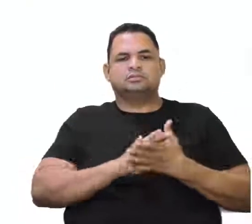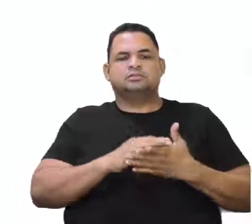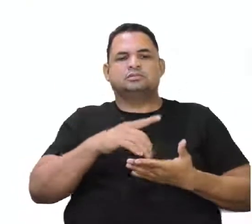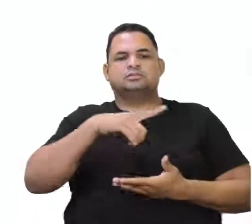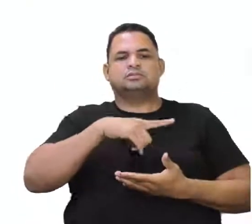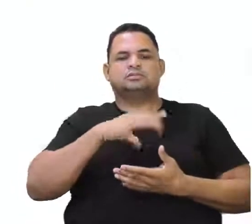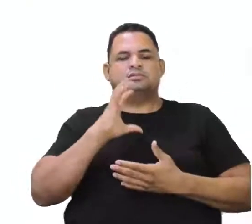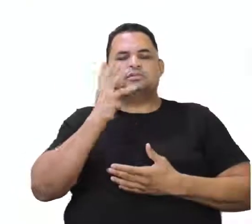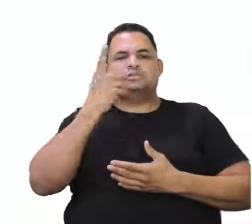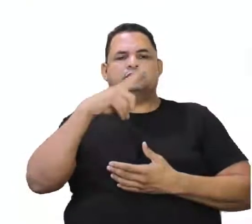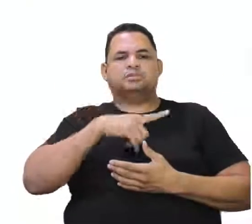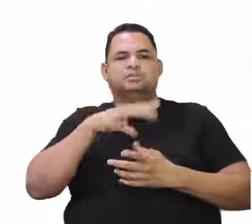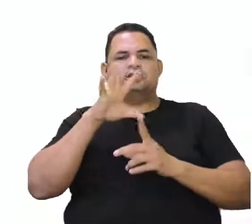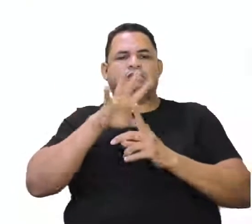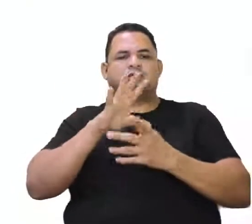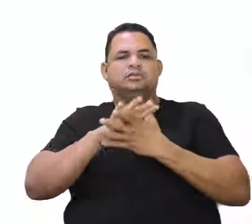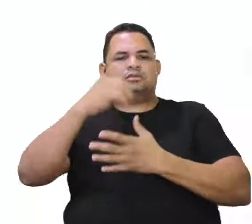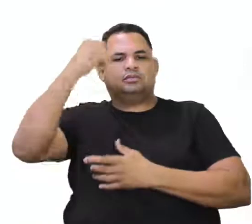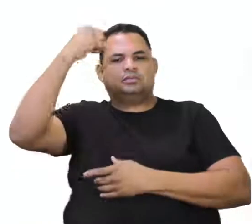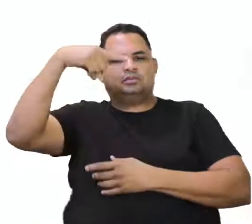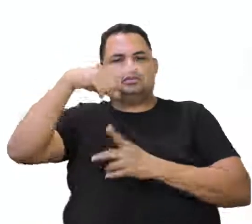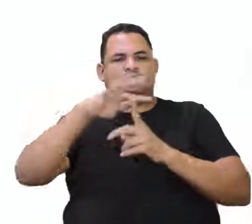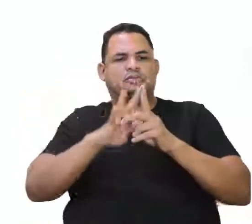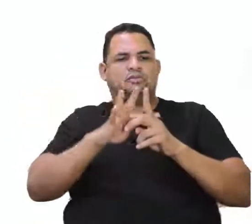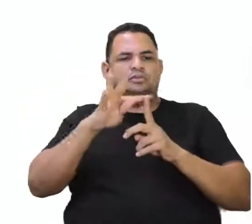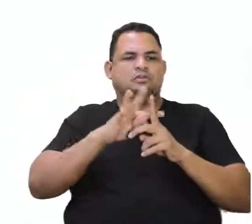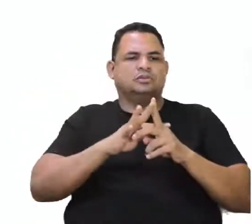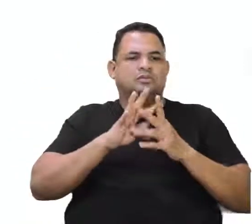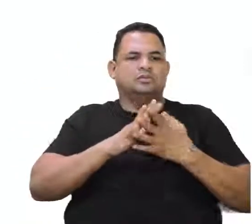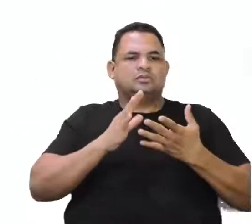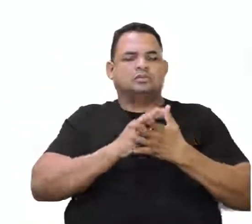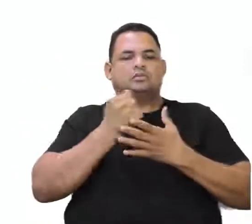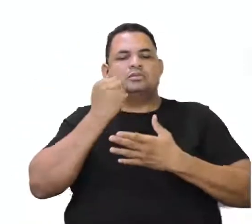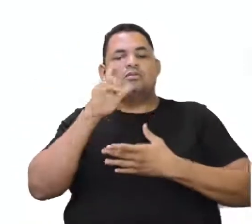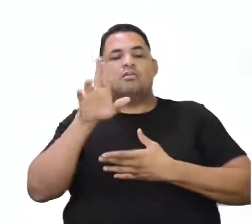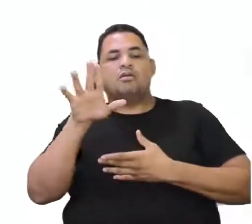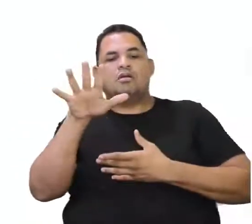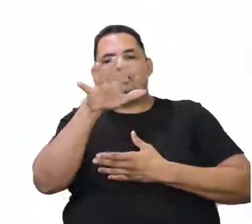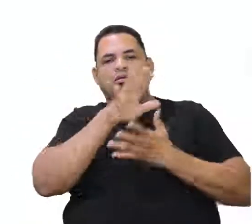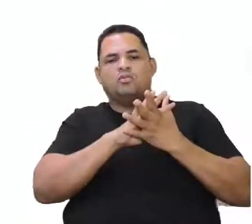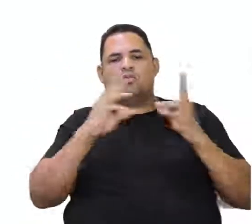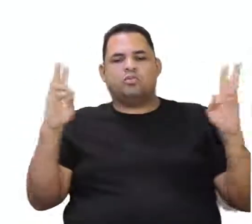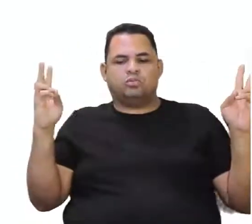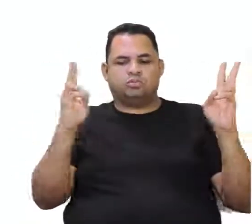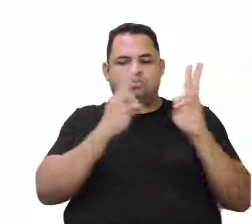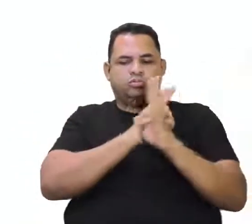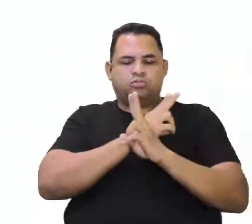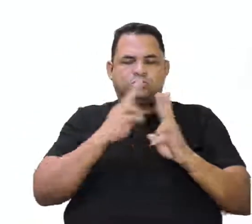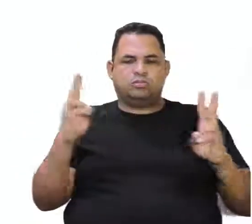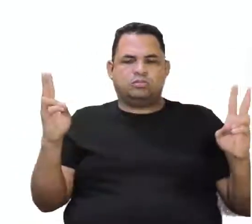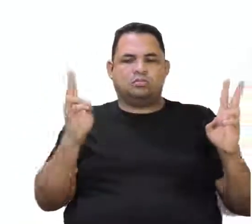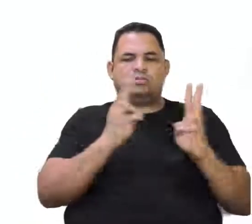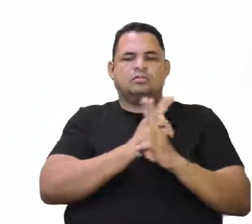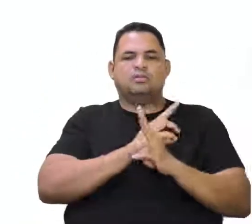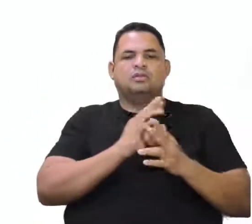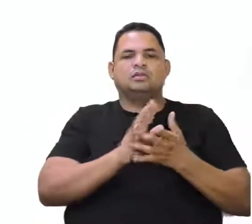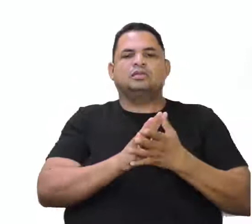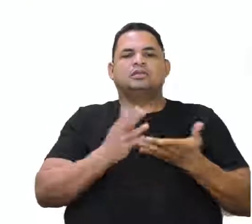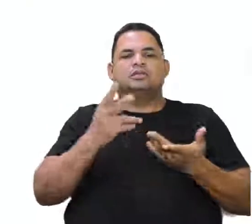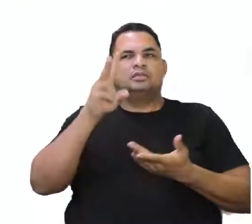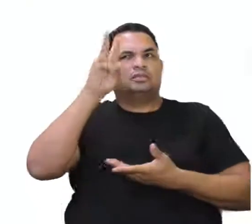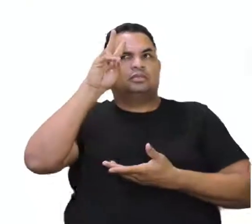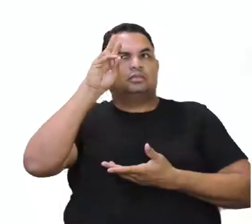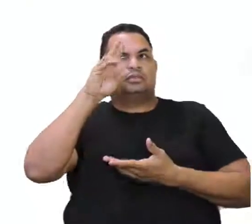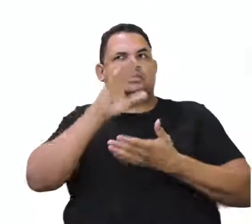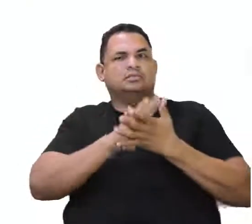clima, nós temos a influência da luminosidade, da temperatura, pressão atmosférica, dos ventos. Lembra